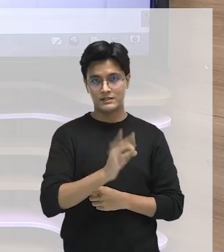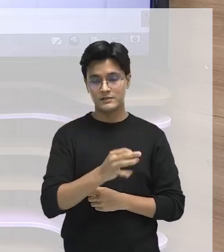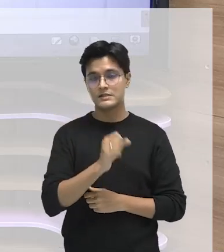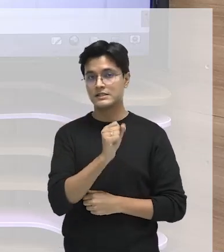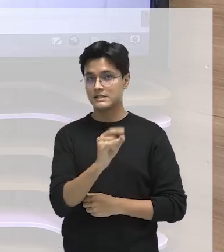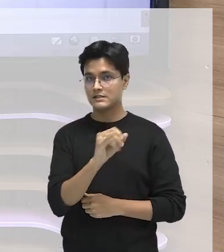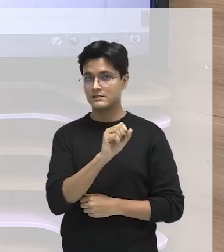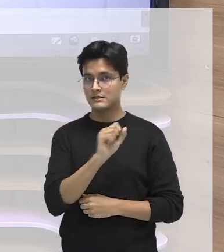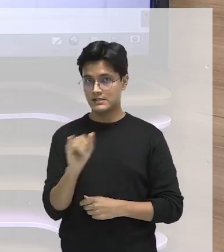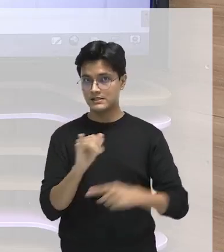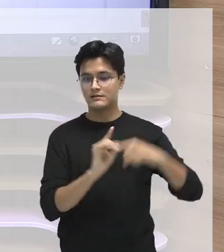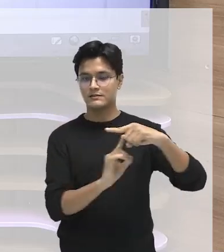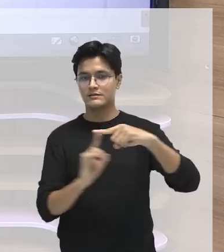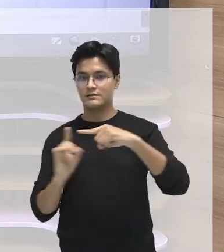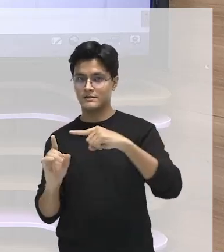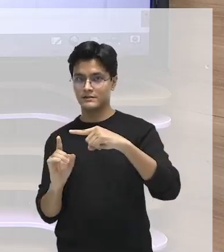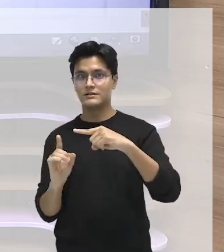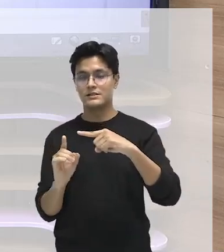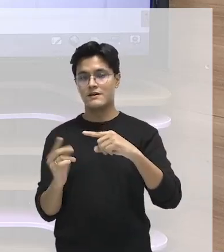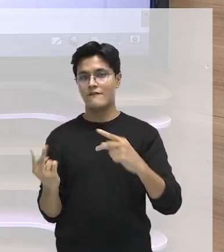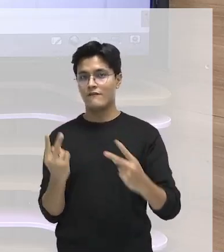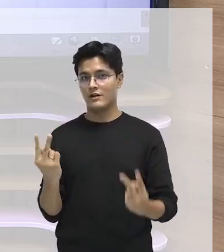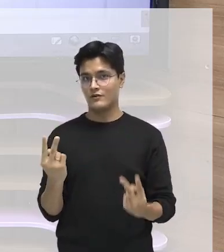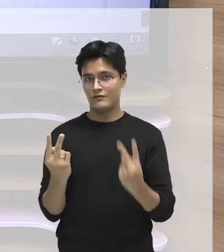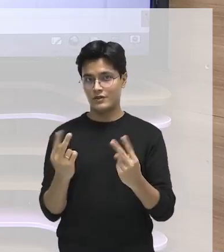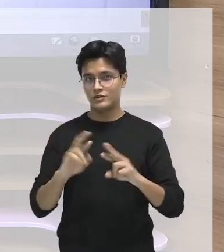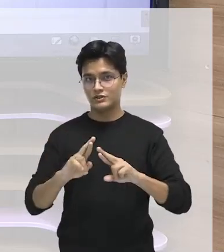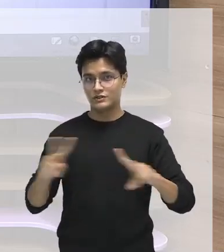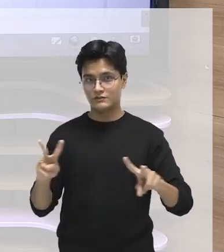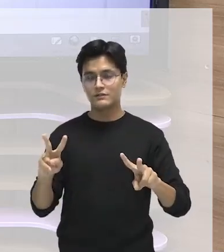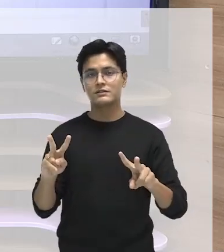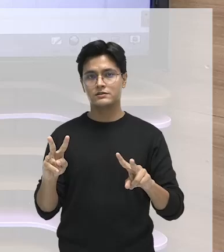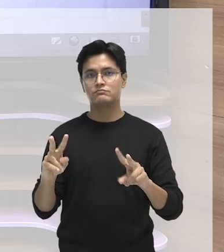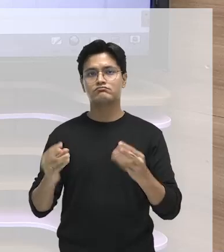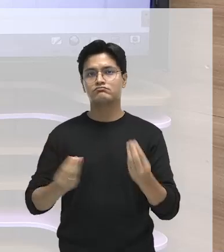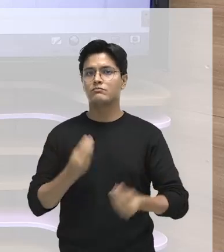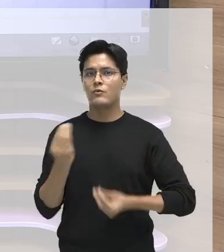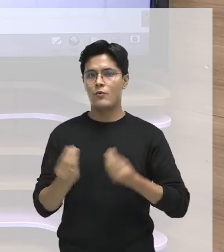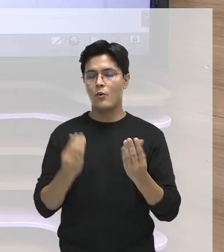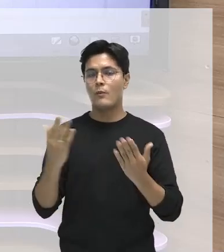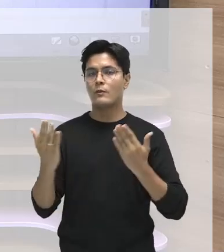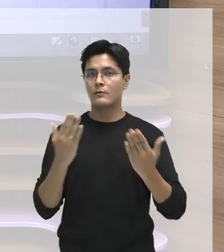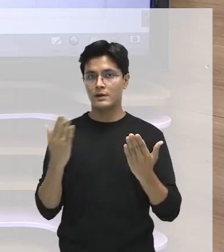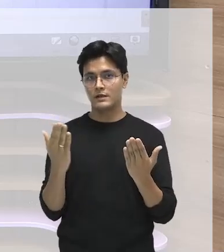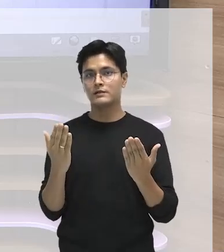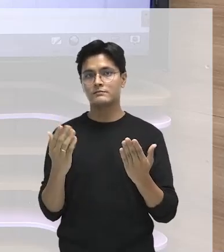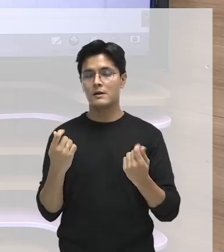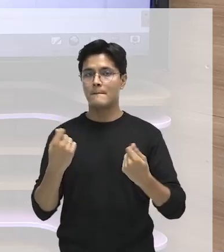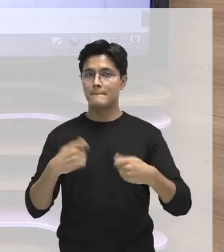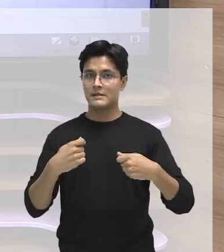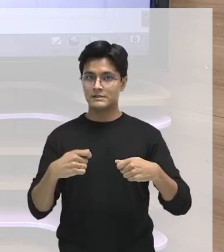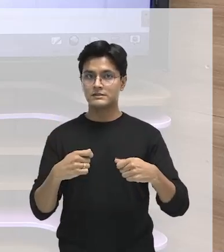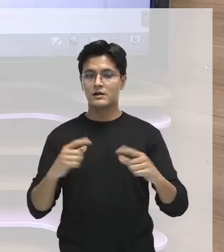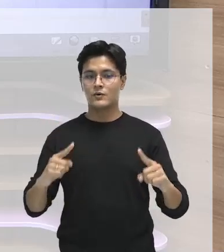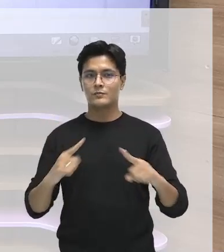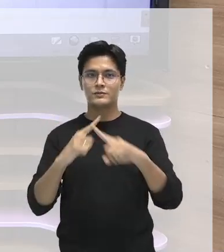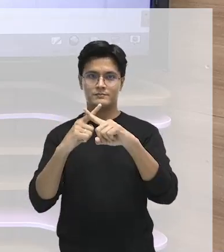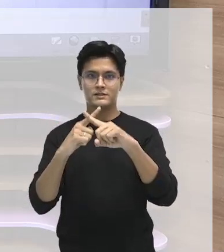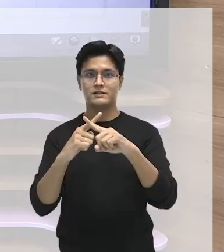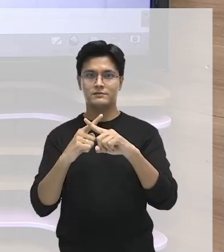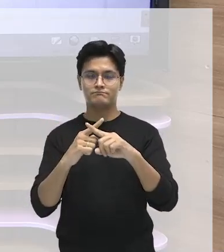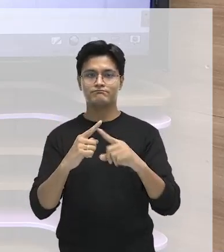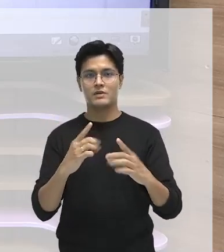são esses casos aqui, tá? Quando você estiver diante dessas situações, aí você vai multiplicar cruzado, tá?